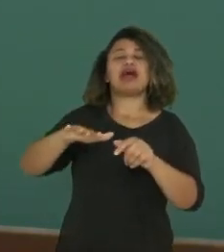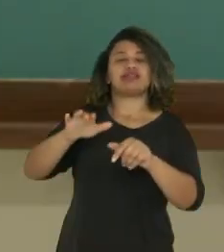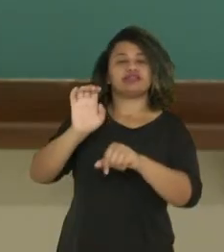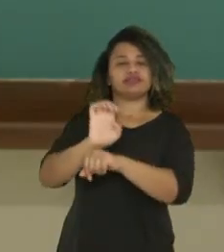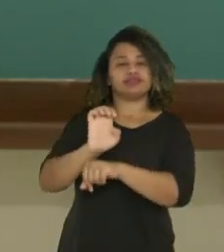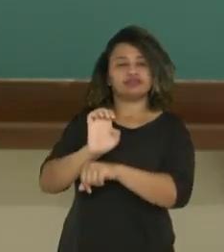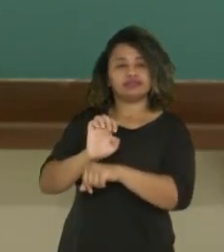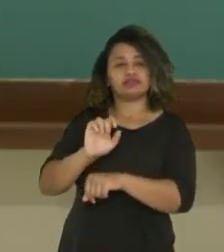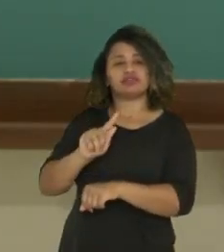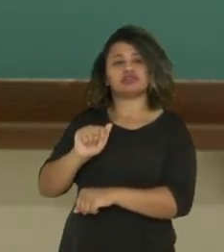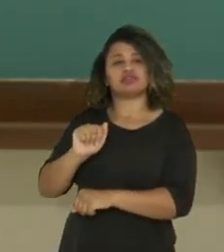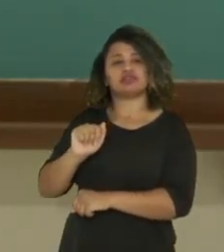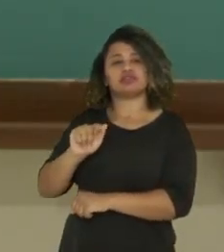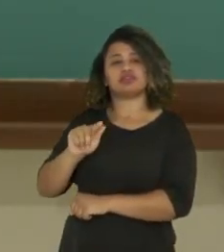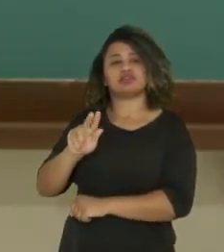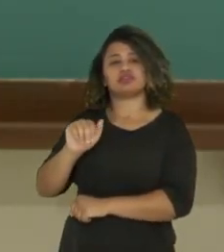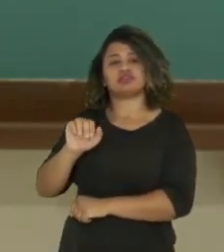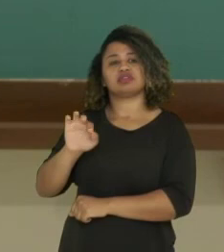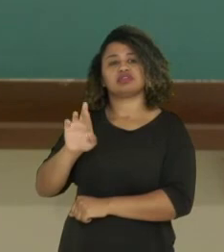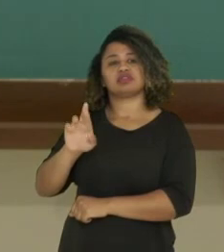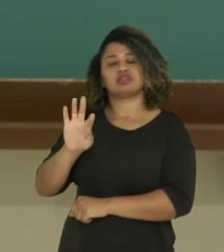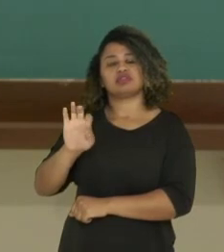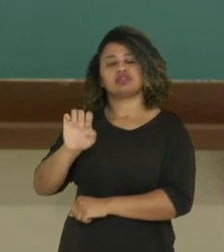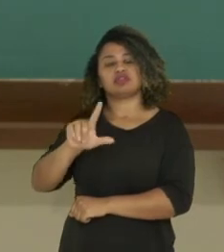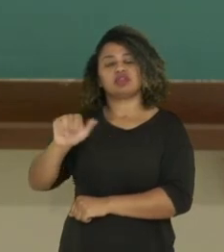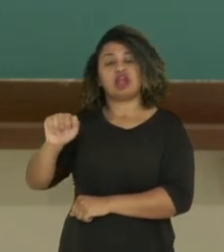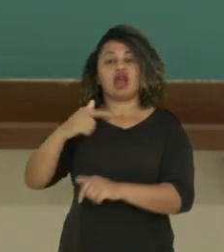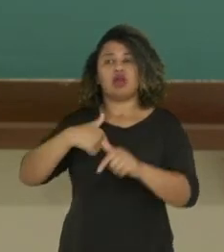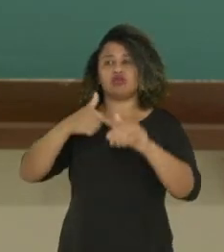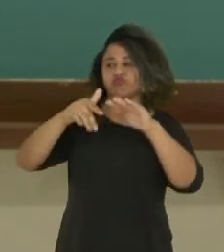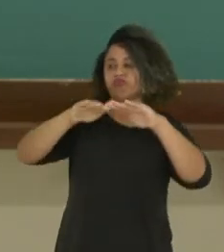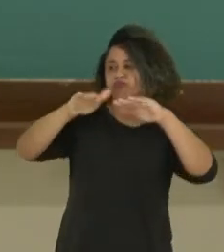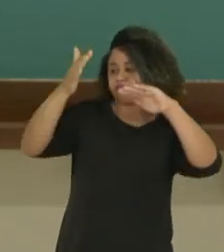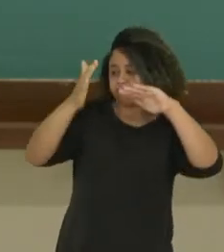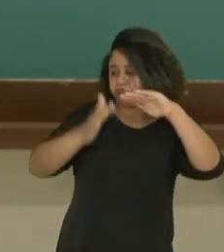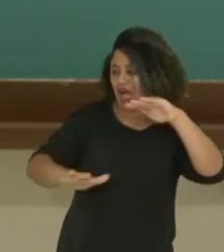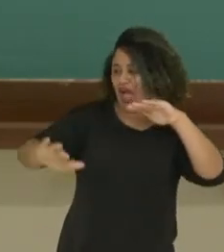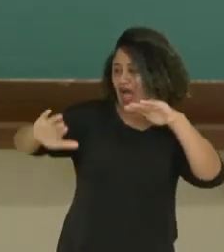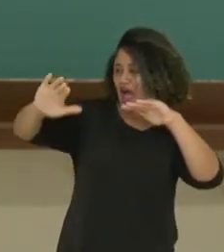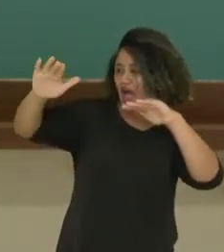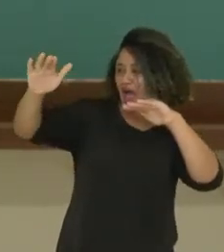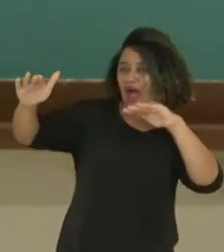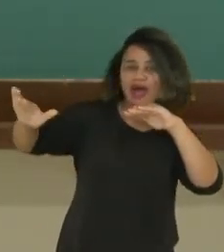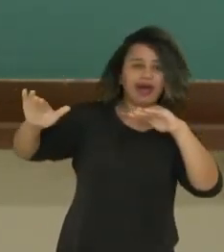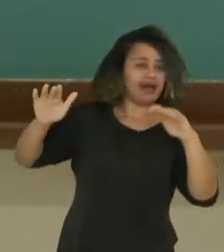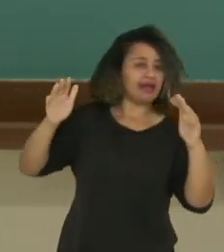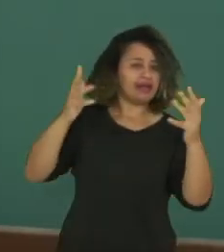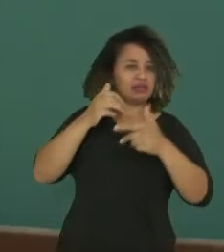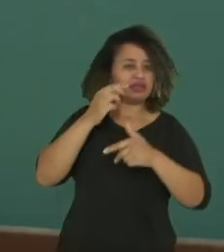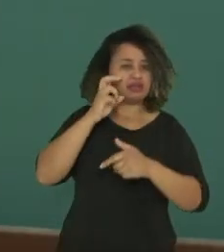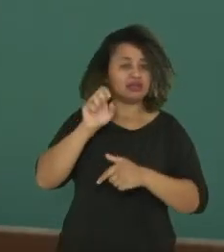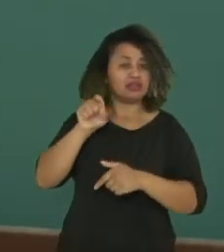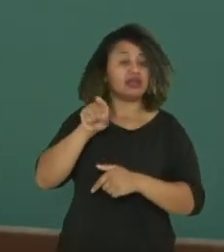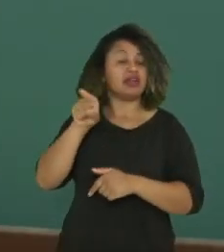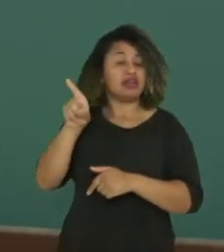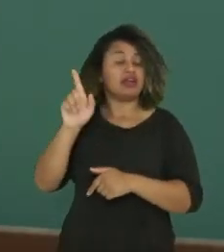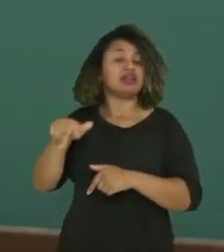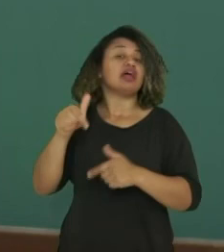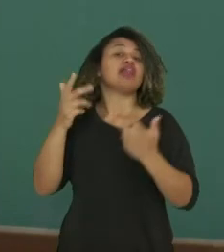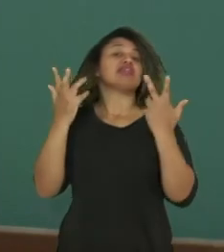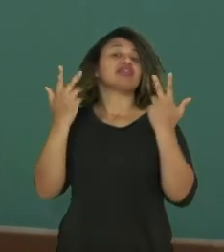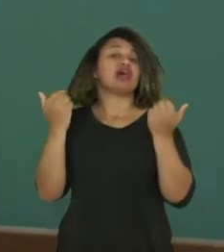Guartelá, né? O Quênion do Guartelá aí, pessoal de Tibagi, tá? E aqui, ó, como